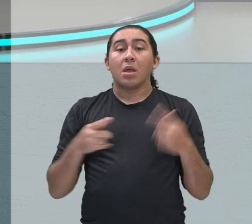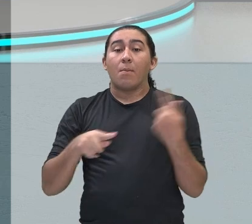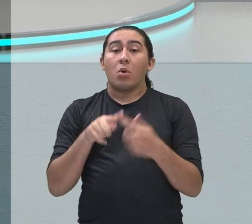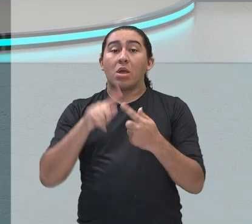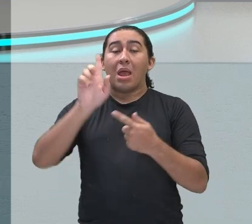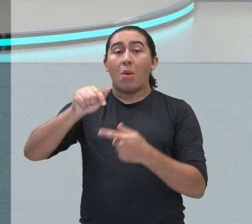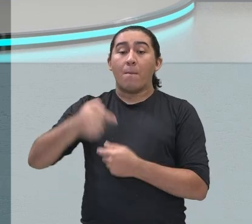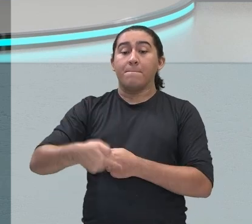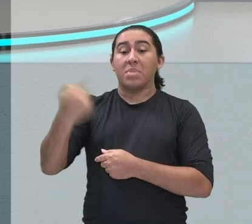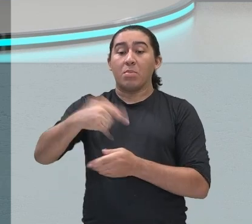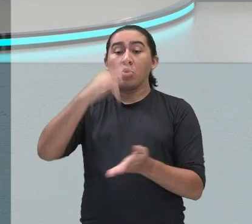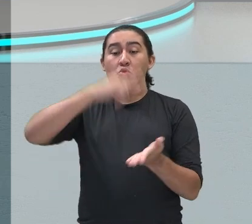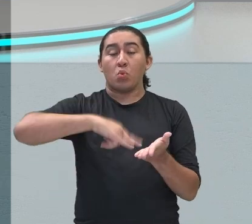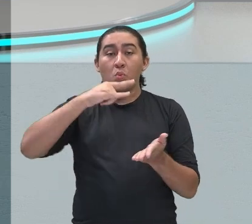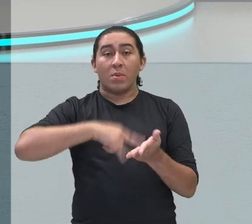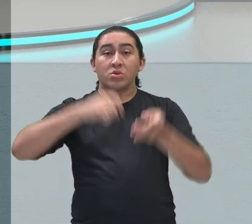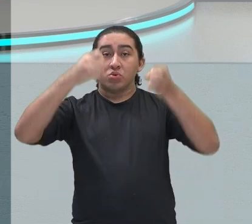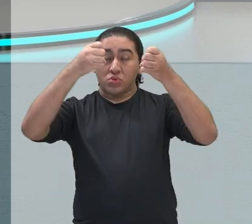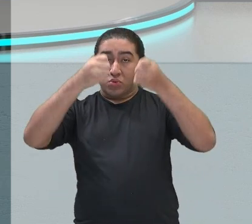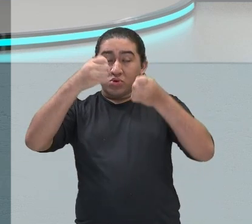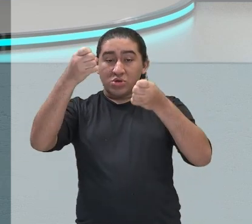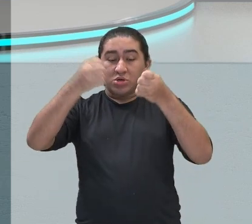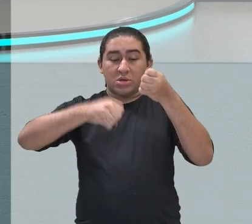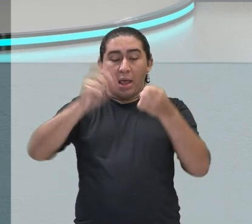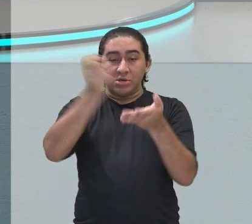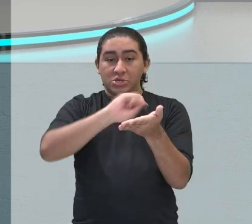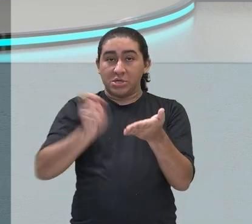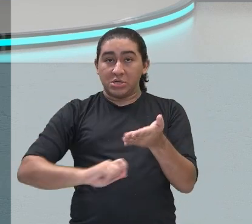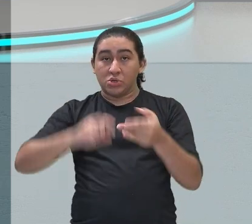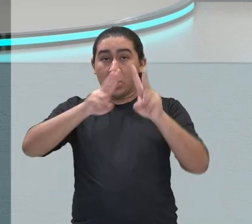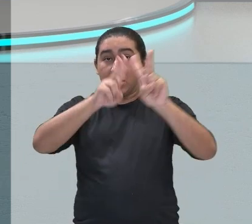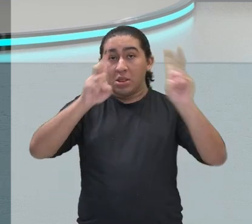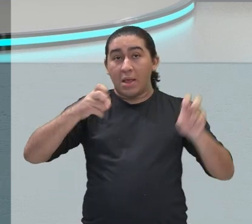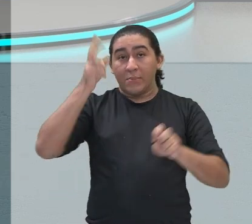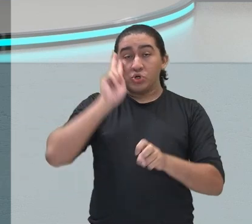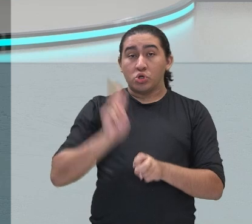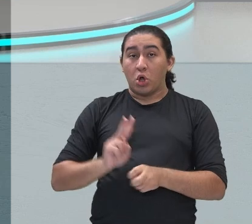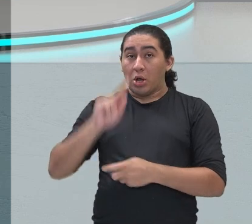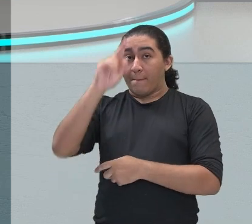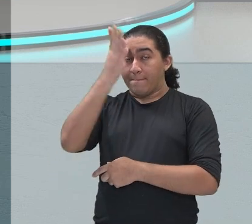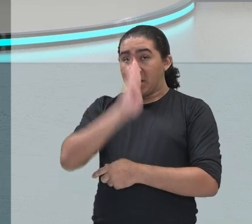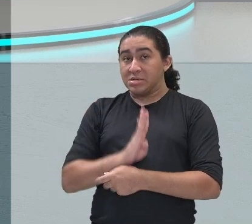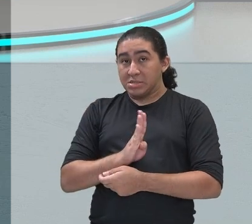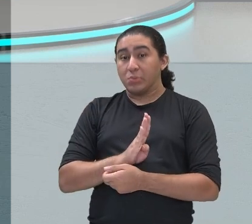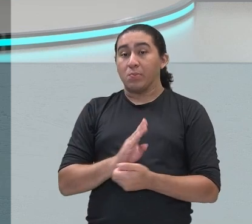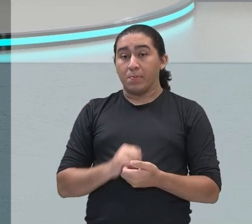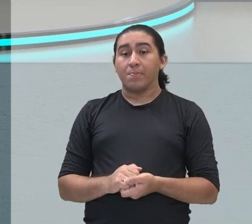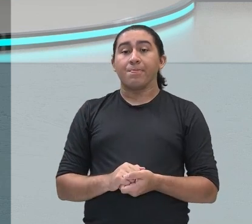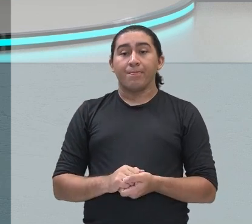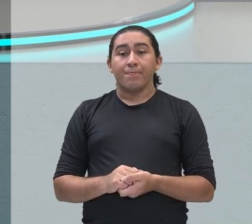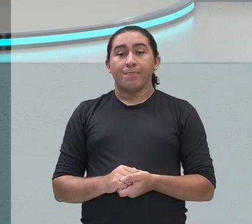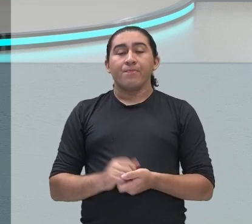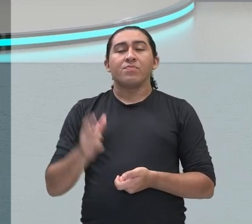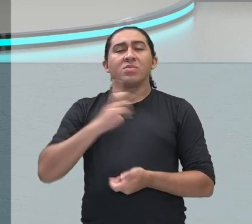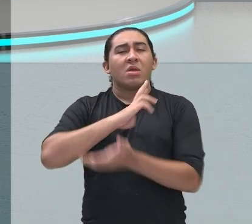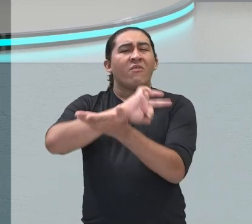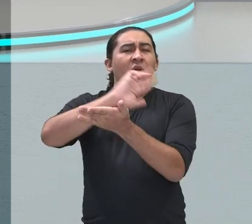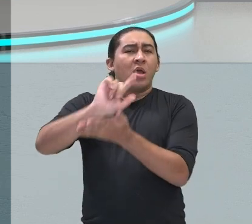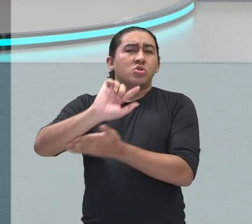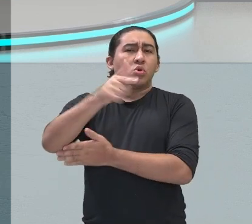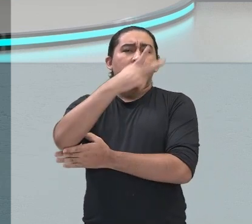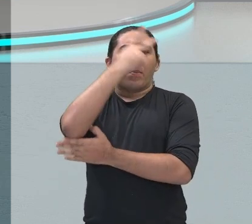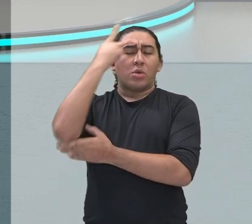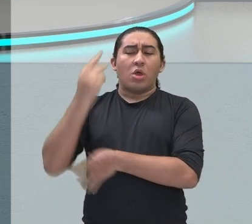primeiro documento escrito sobre a história do Brasil. Então, como eu disse antes, tiveram outros